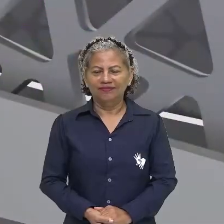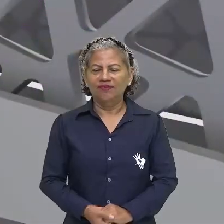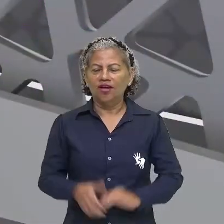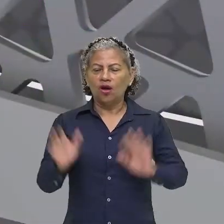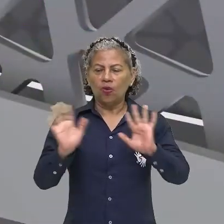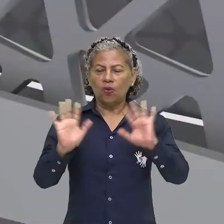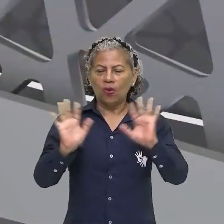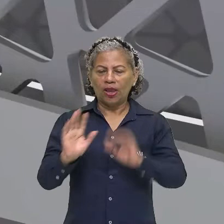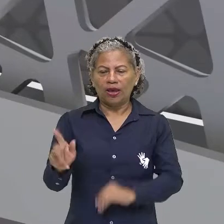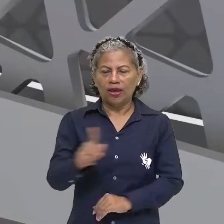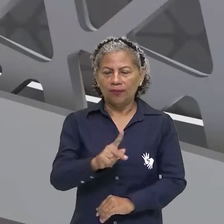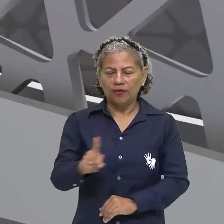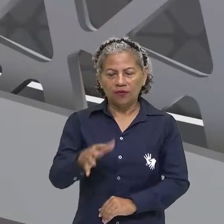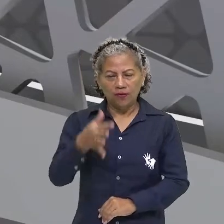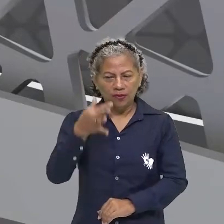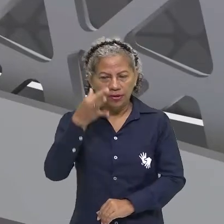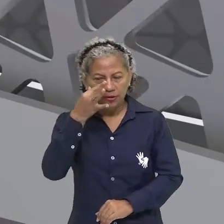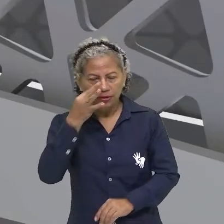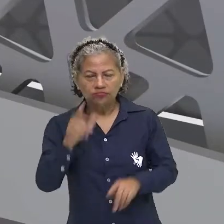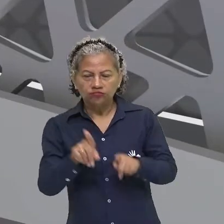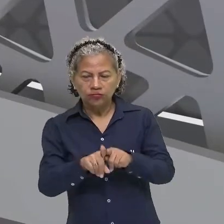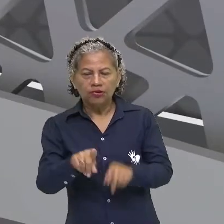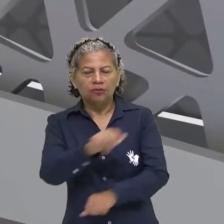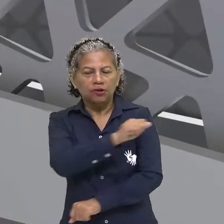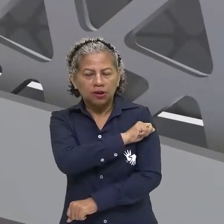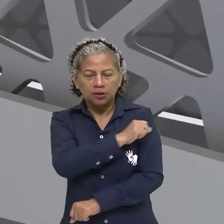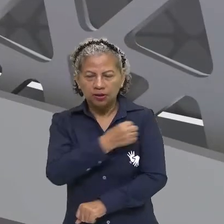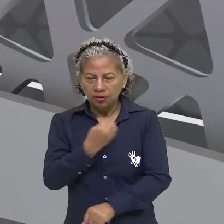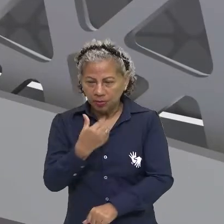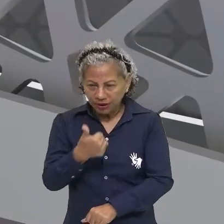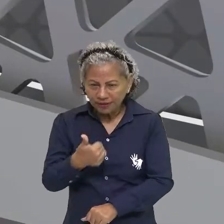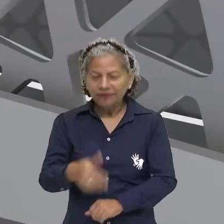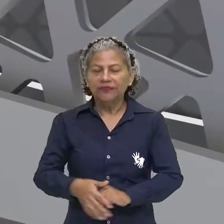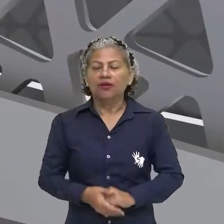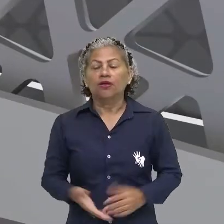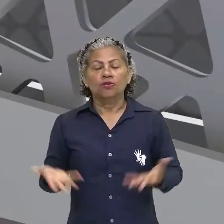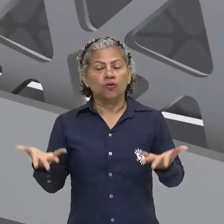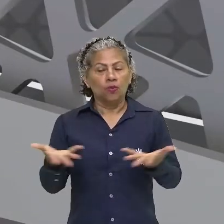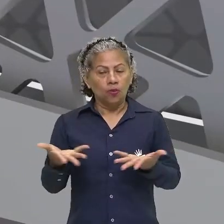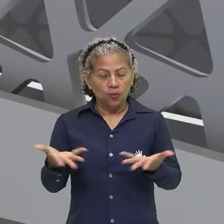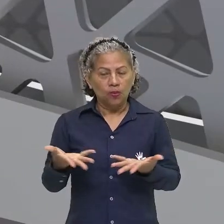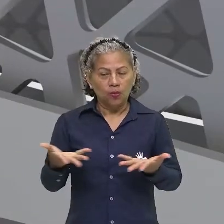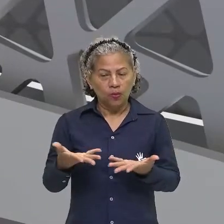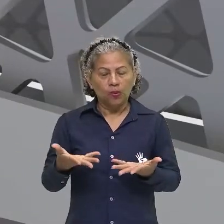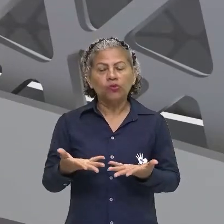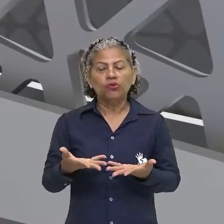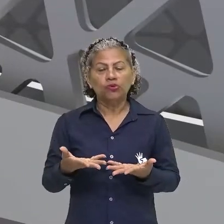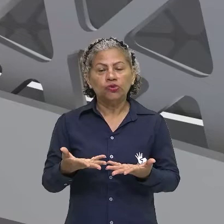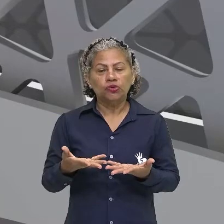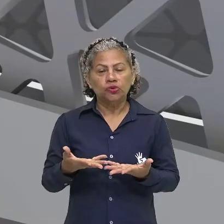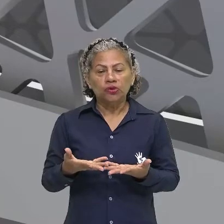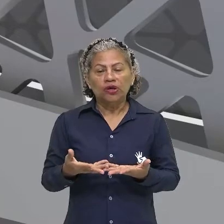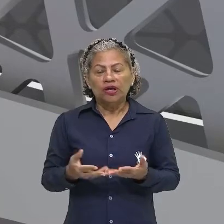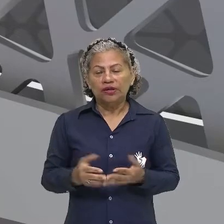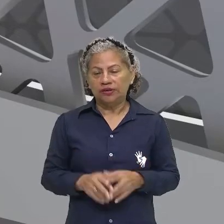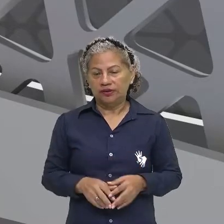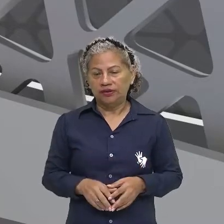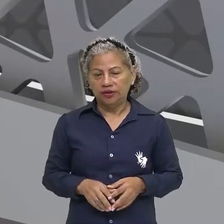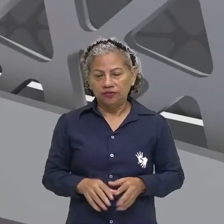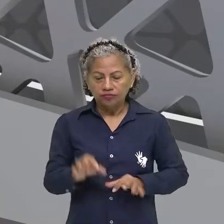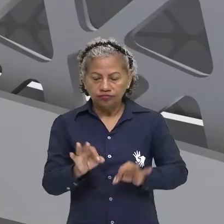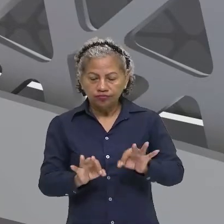Olá, professores e estudantes, tudo bem? Então, hoje nós estamos concluindo a segunda unidade de Cultura